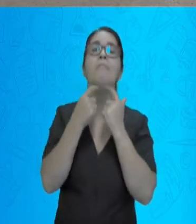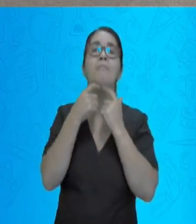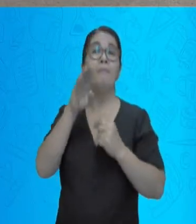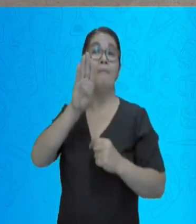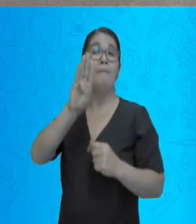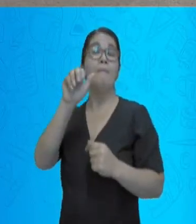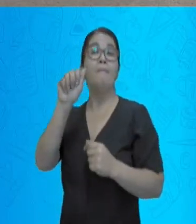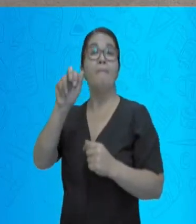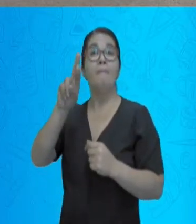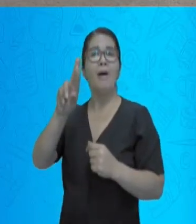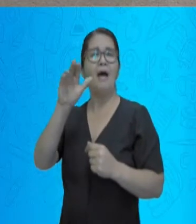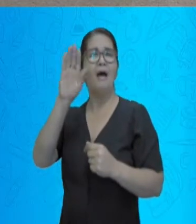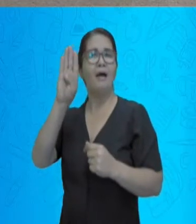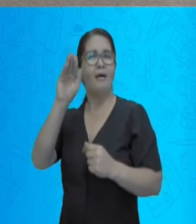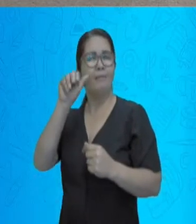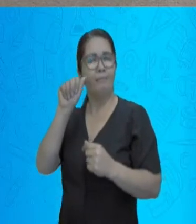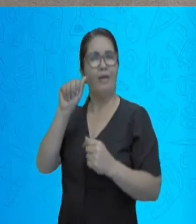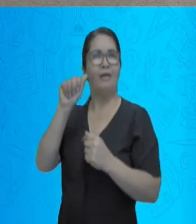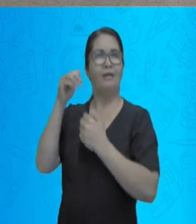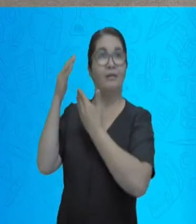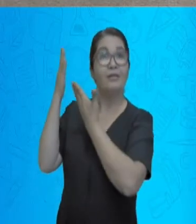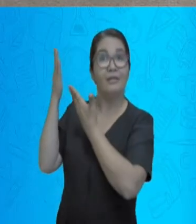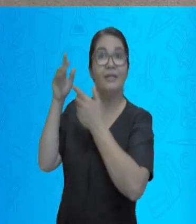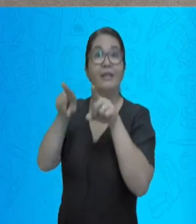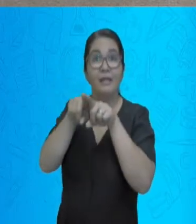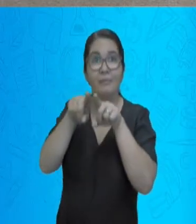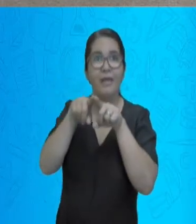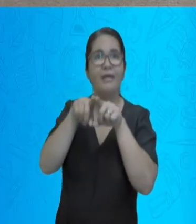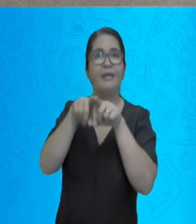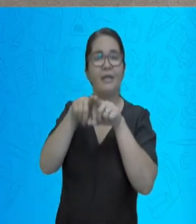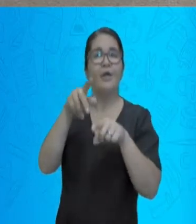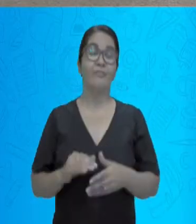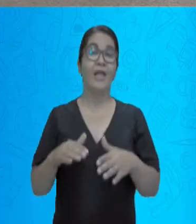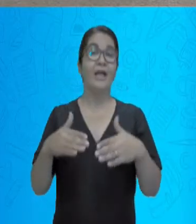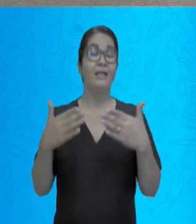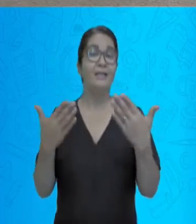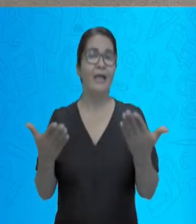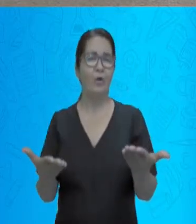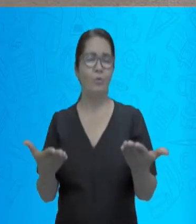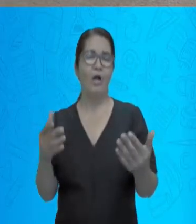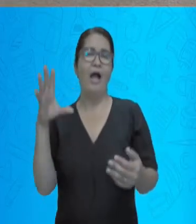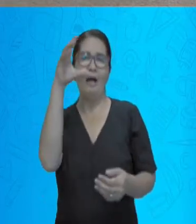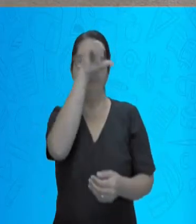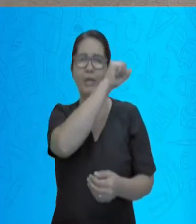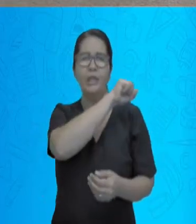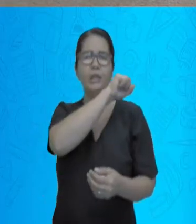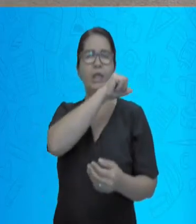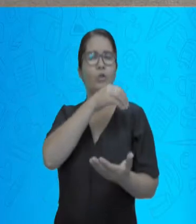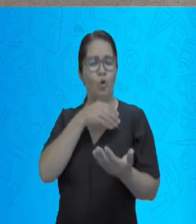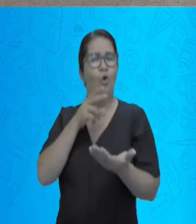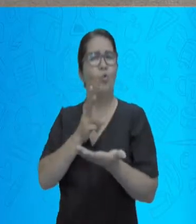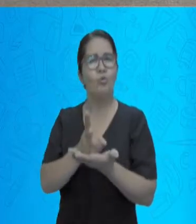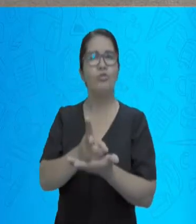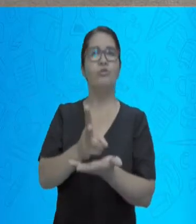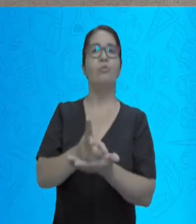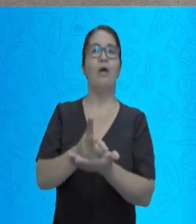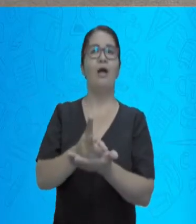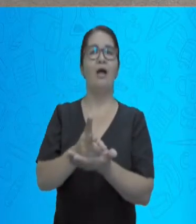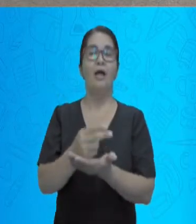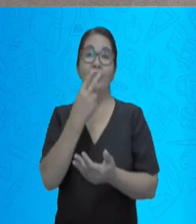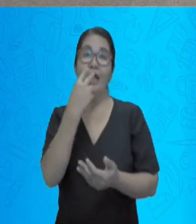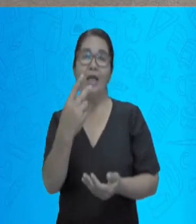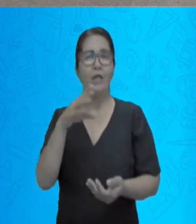palavra pipa com a letra P. Muito bem. Aprendendo sobre a língua portuguesa.